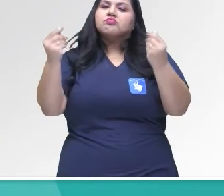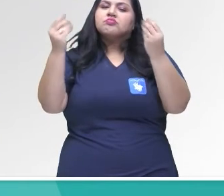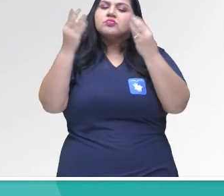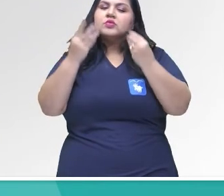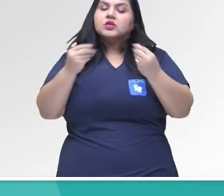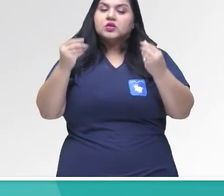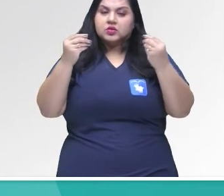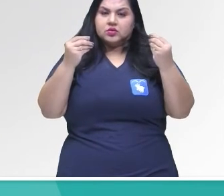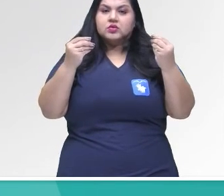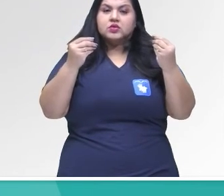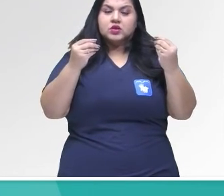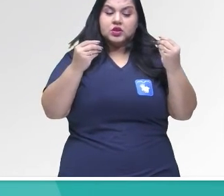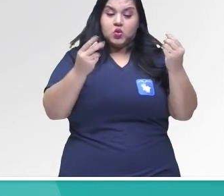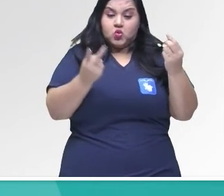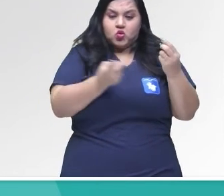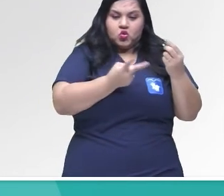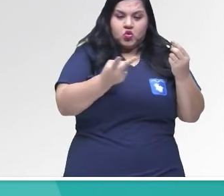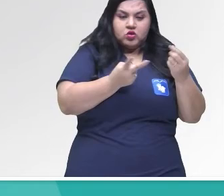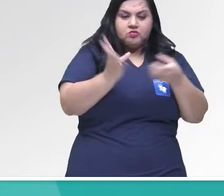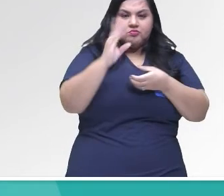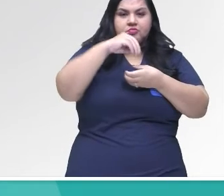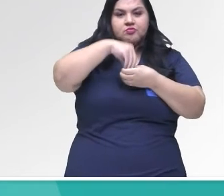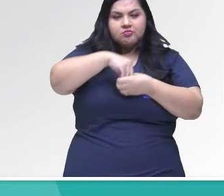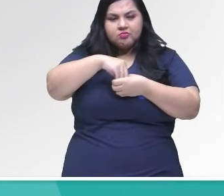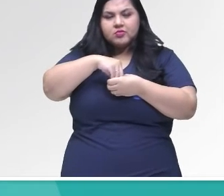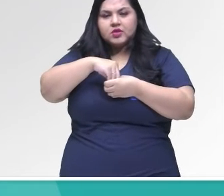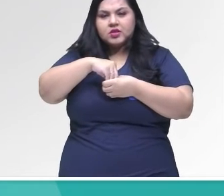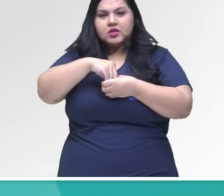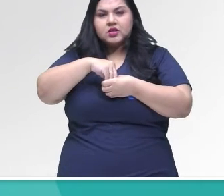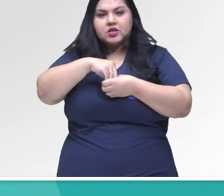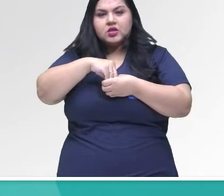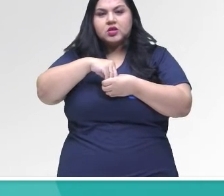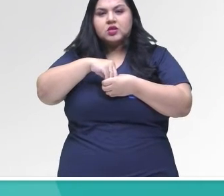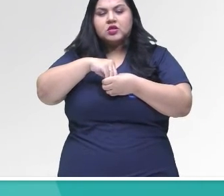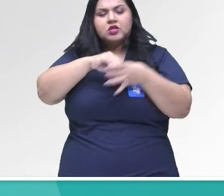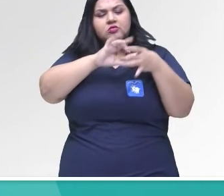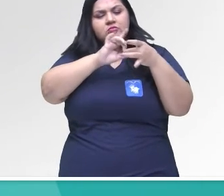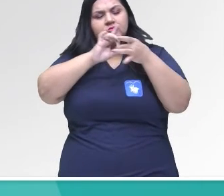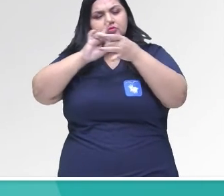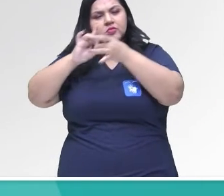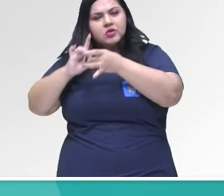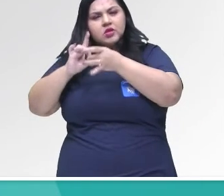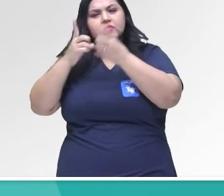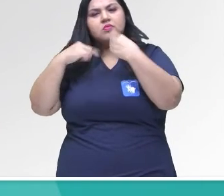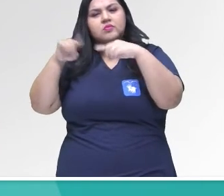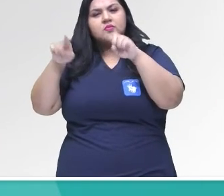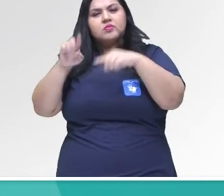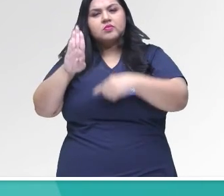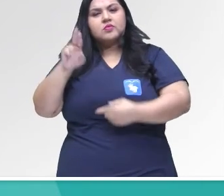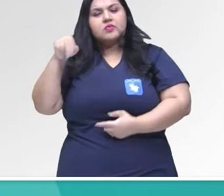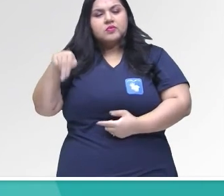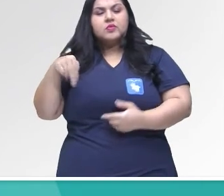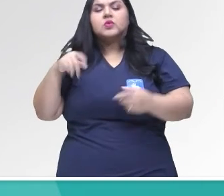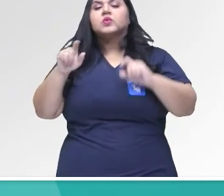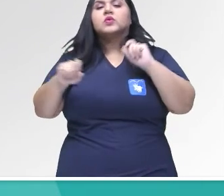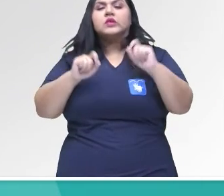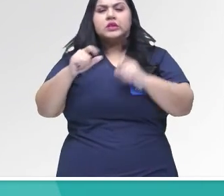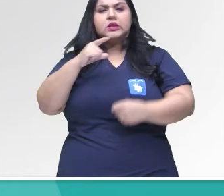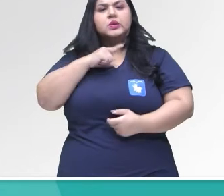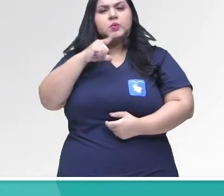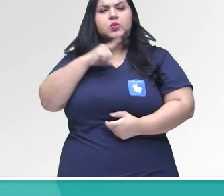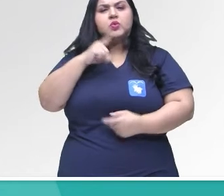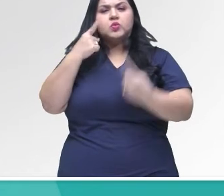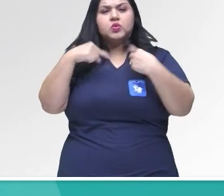e o piano faziam parte vamos dizer, do arranjo musical da Bossa Nova.